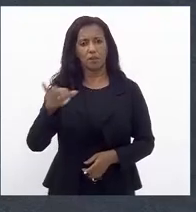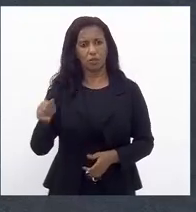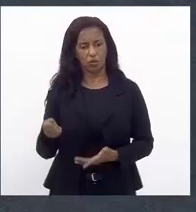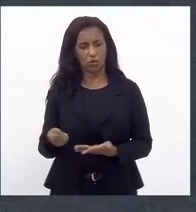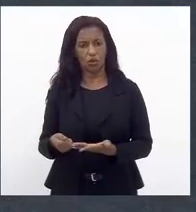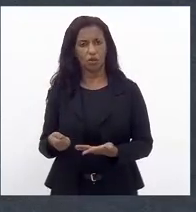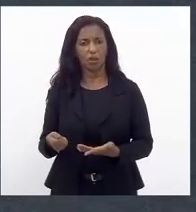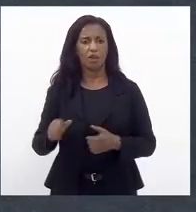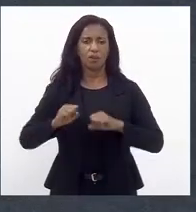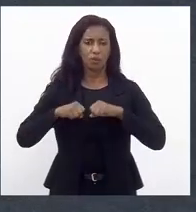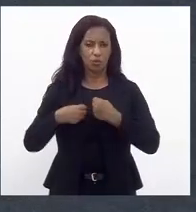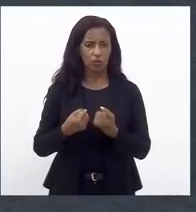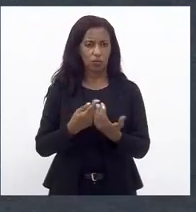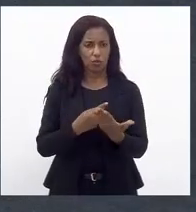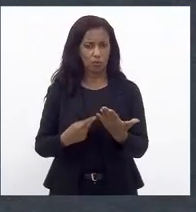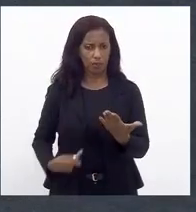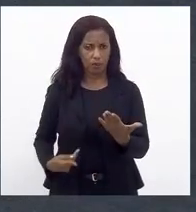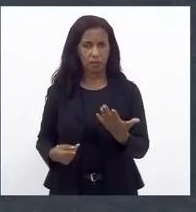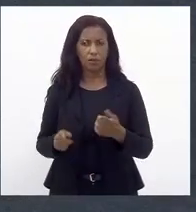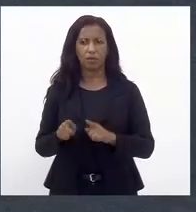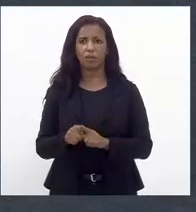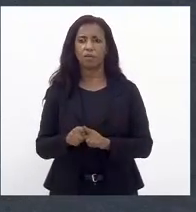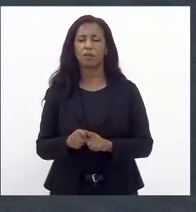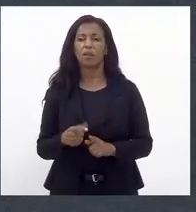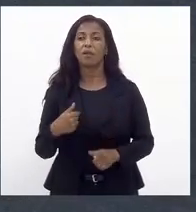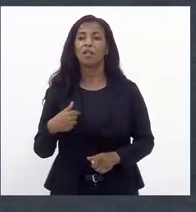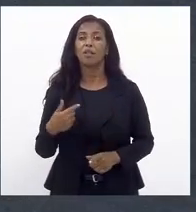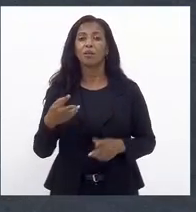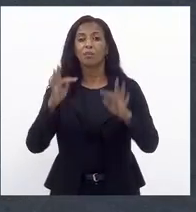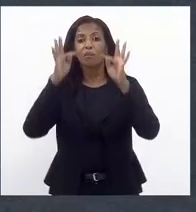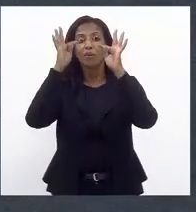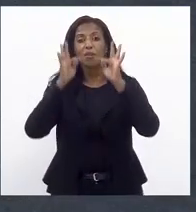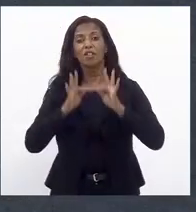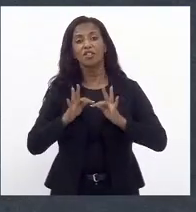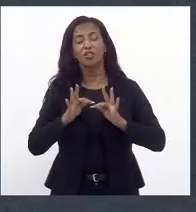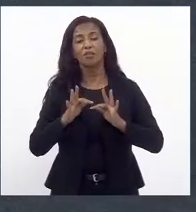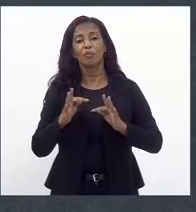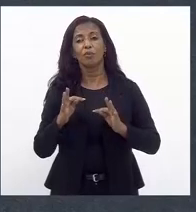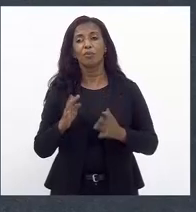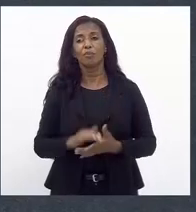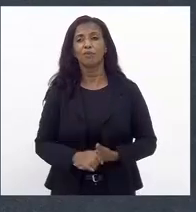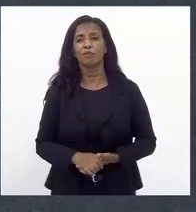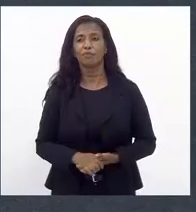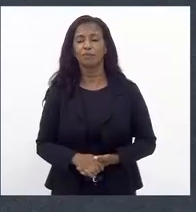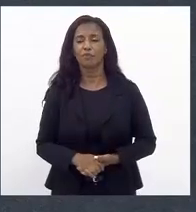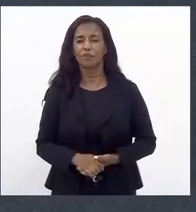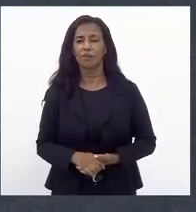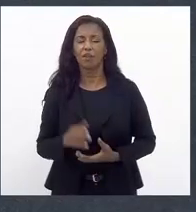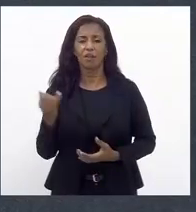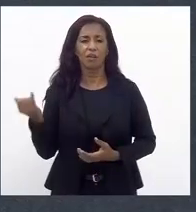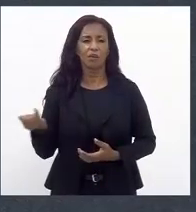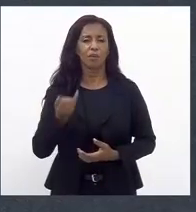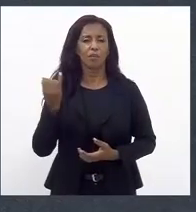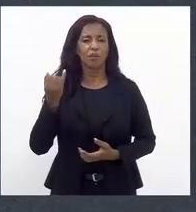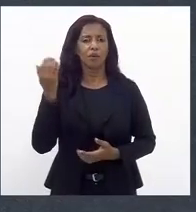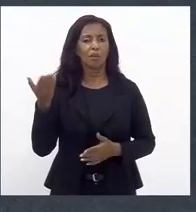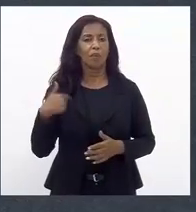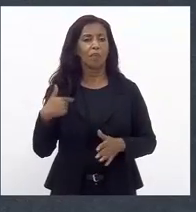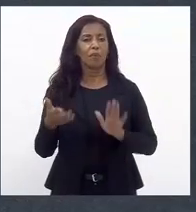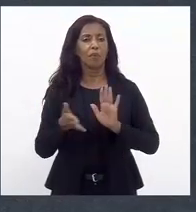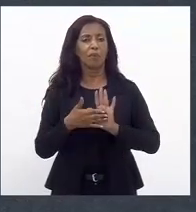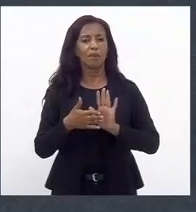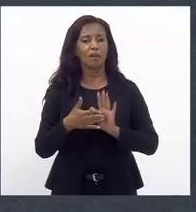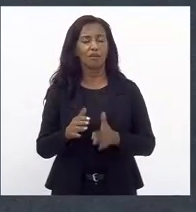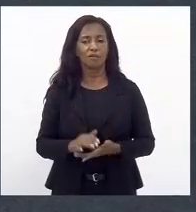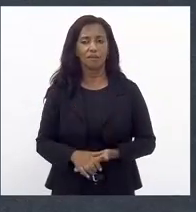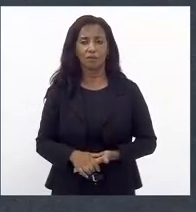assim como o esforço do presidente André Ceciliano e dou meu testemunho em duas pautas fundamentais para o meu mandato Deputado